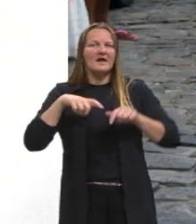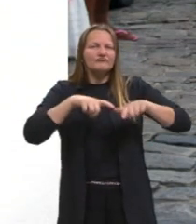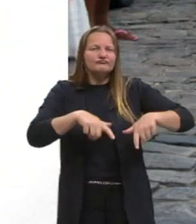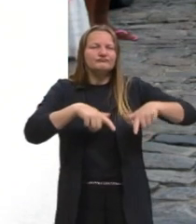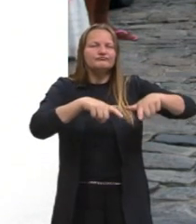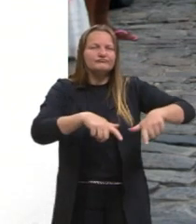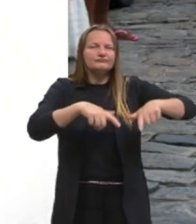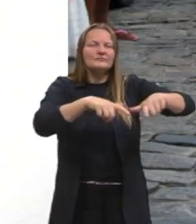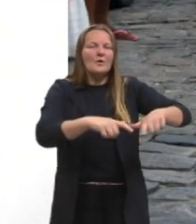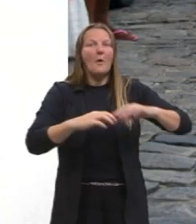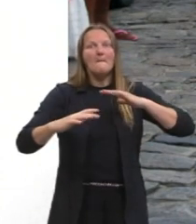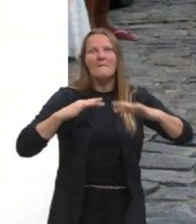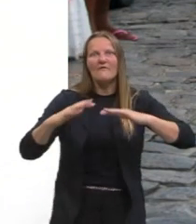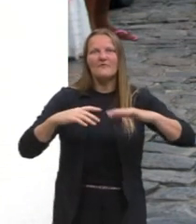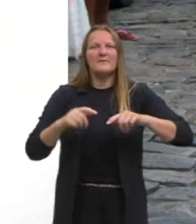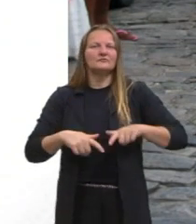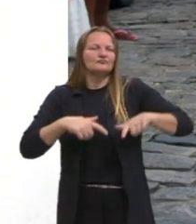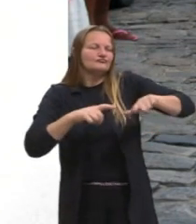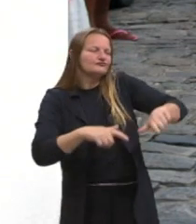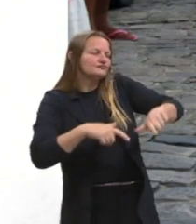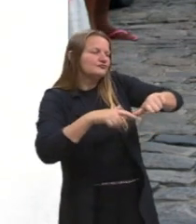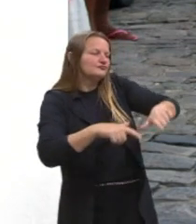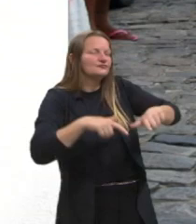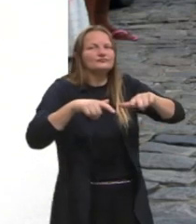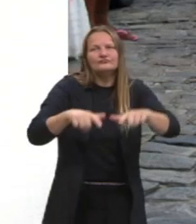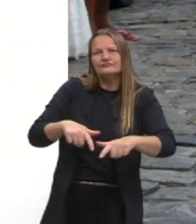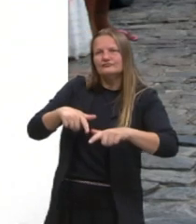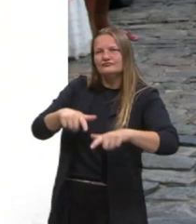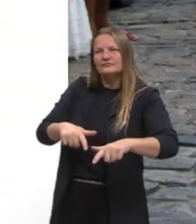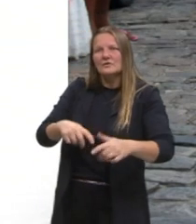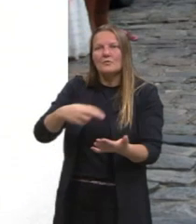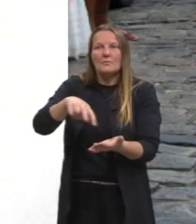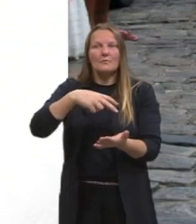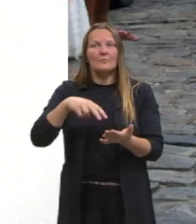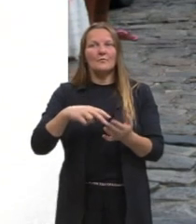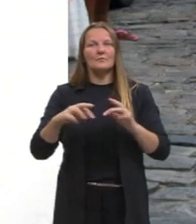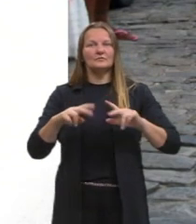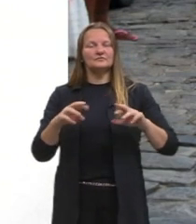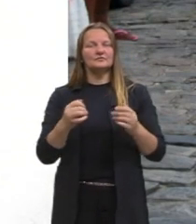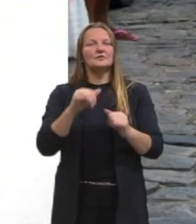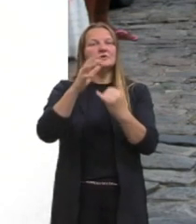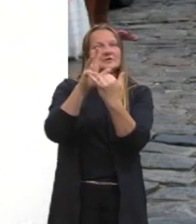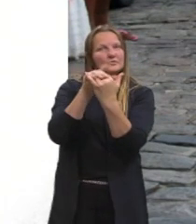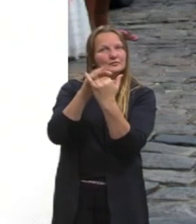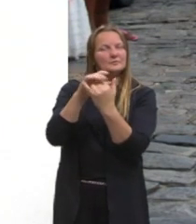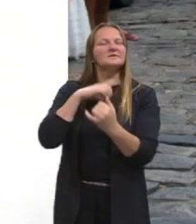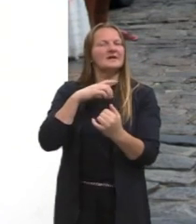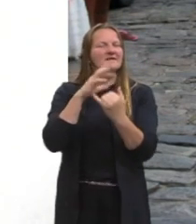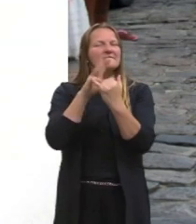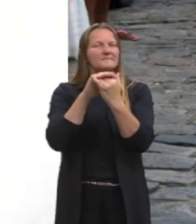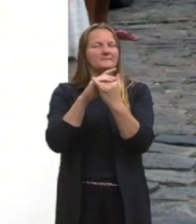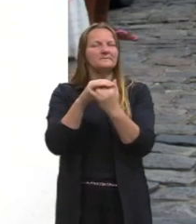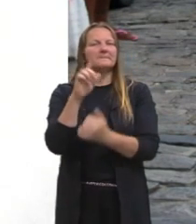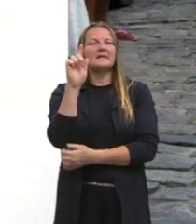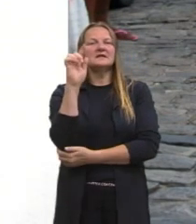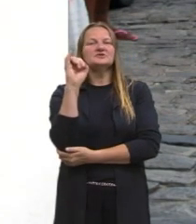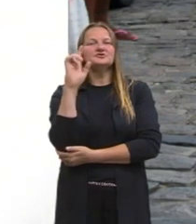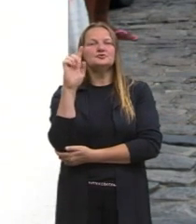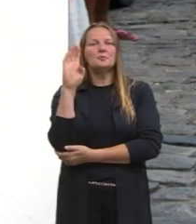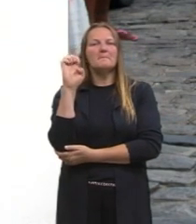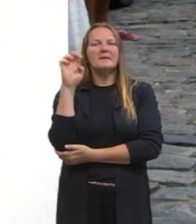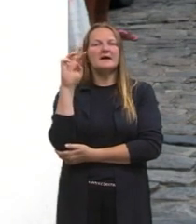muito legal afoxé também um ritmo brasileiro importantíssimo tem no YouTube um vídeo muito legal do Gilberto Gil